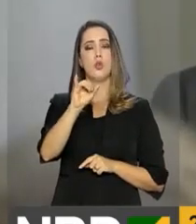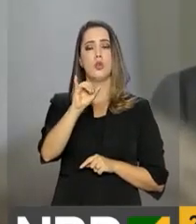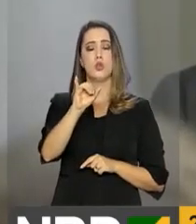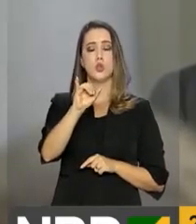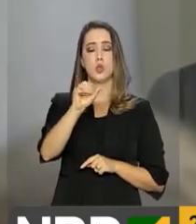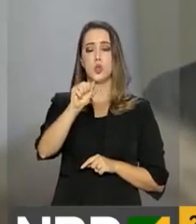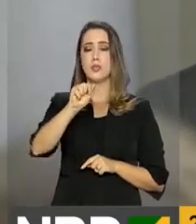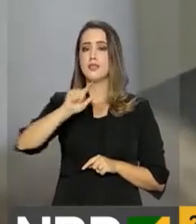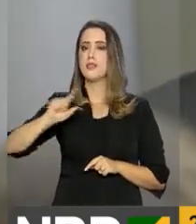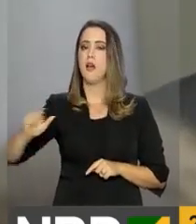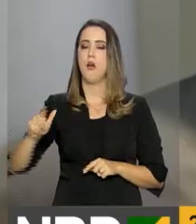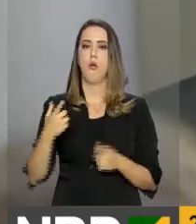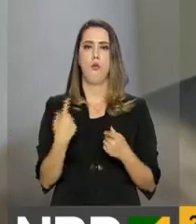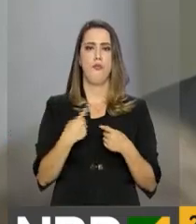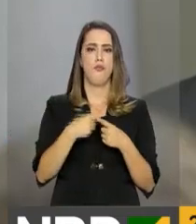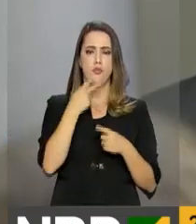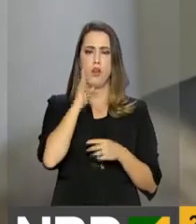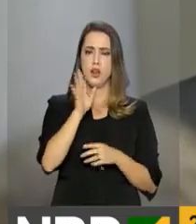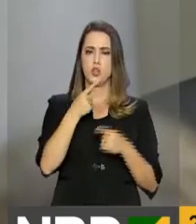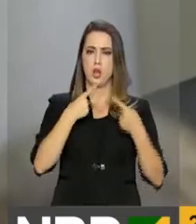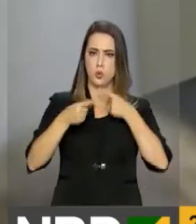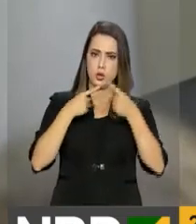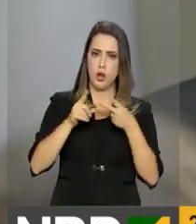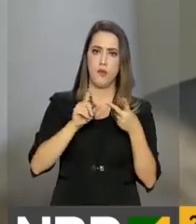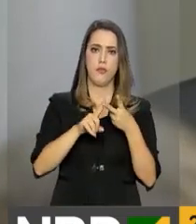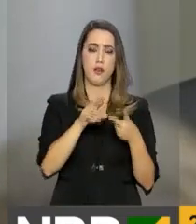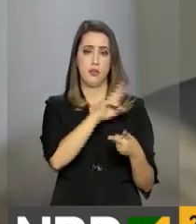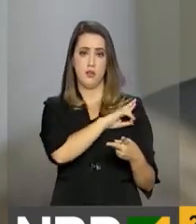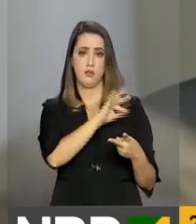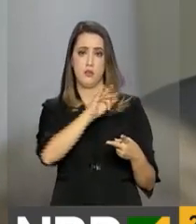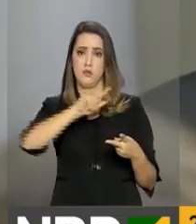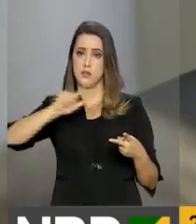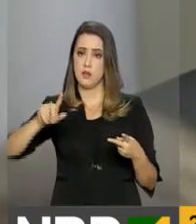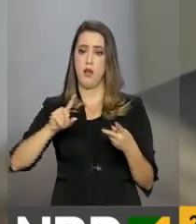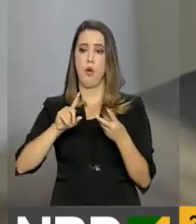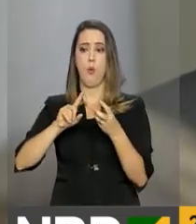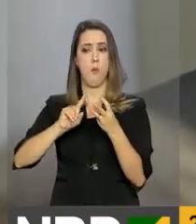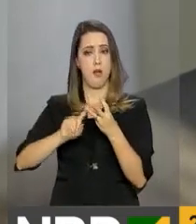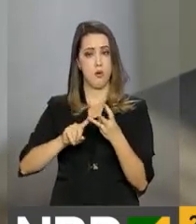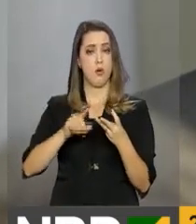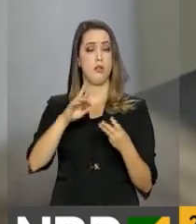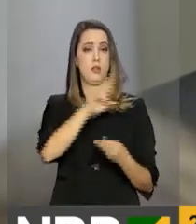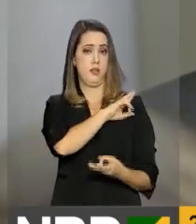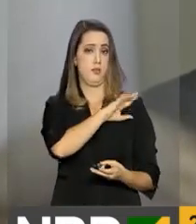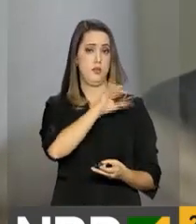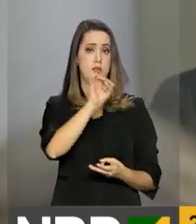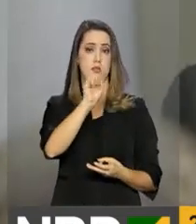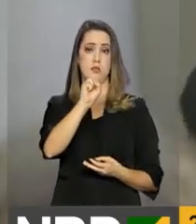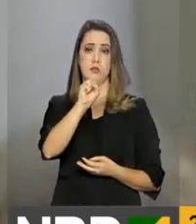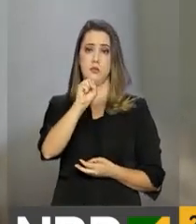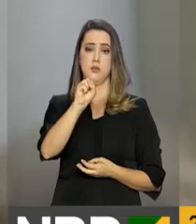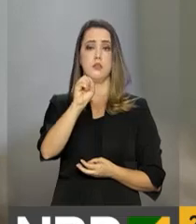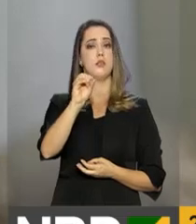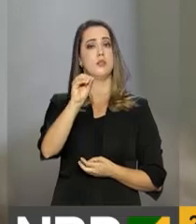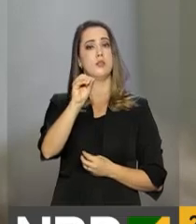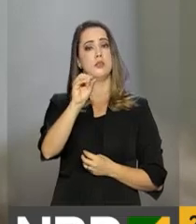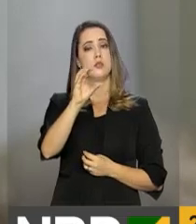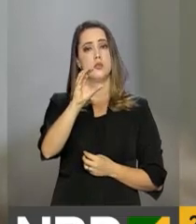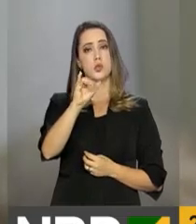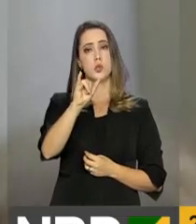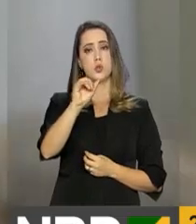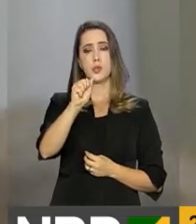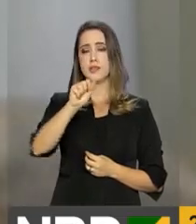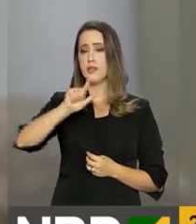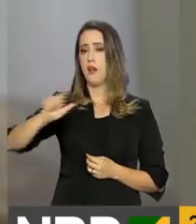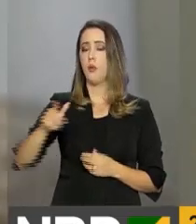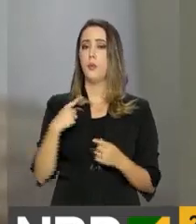fiscal, se eu falei agora falo da responsabilidade social. E por que falo dela? Porque induvidosamente